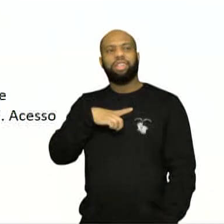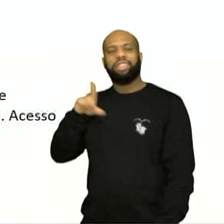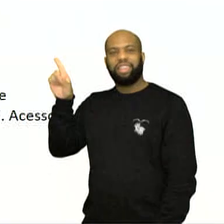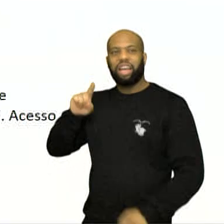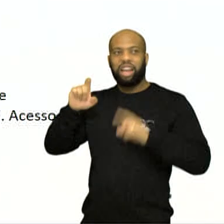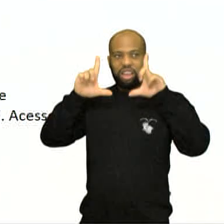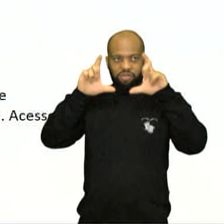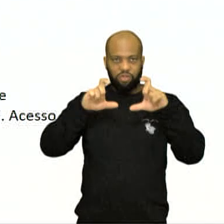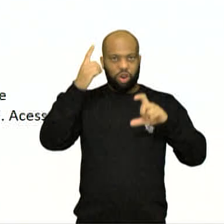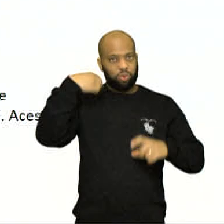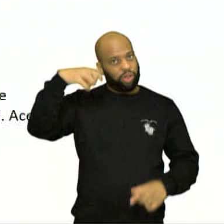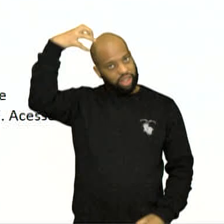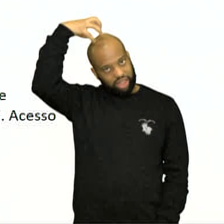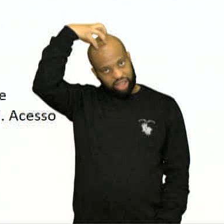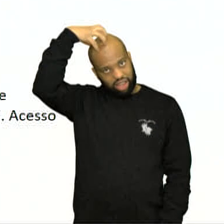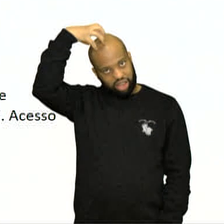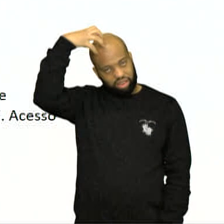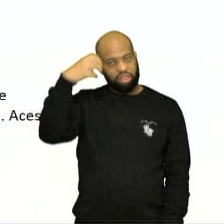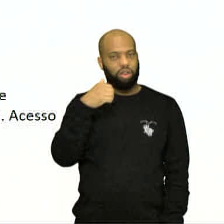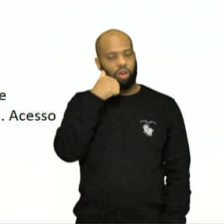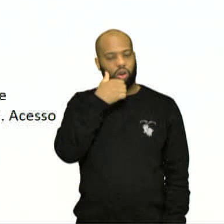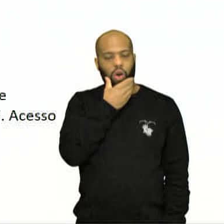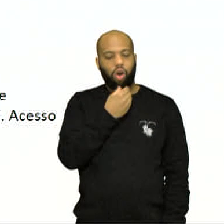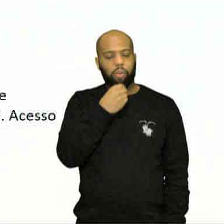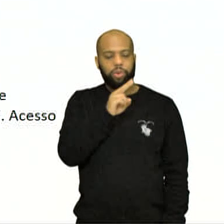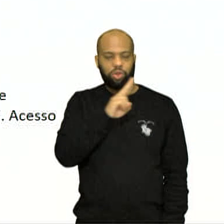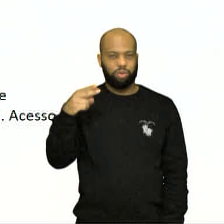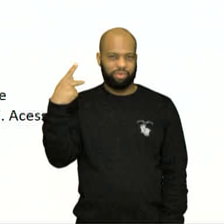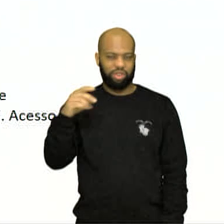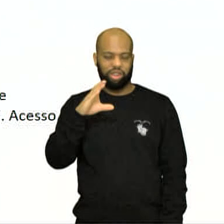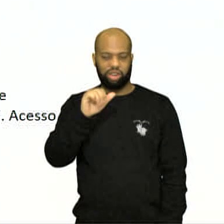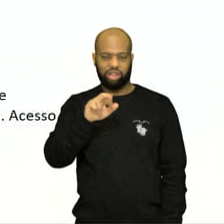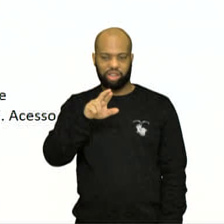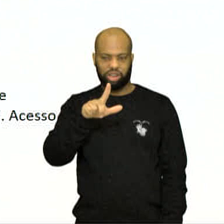Carlos VII em Reims, né? Em